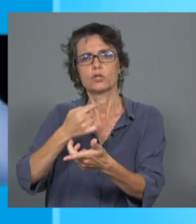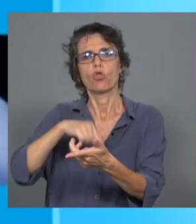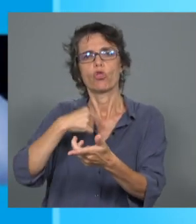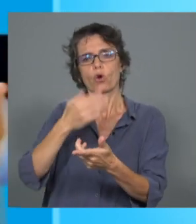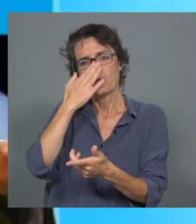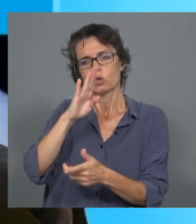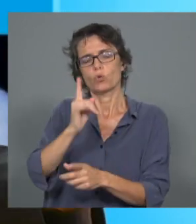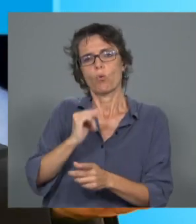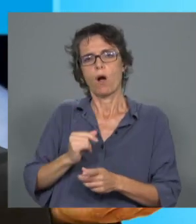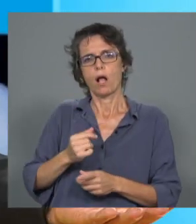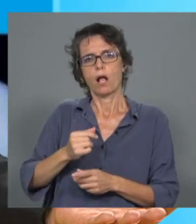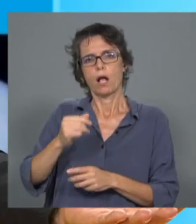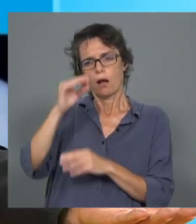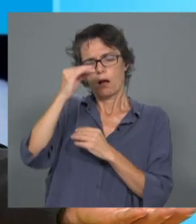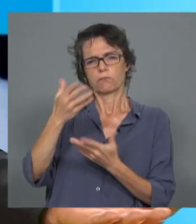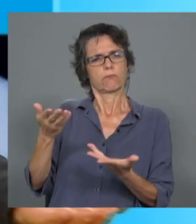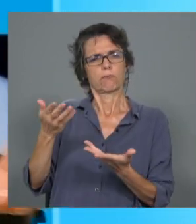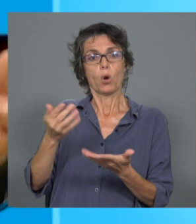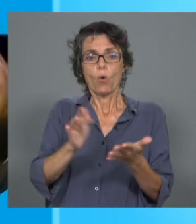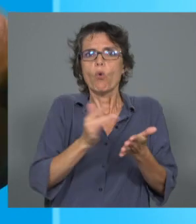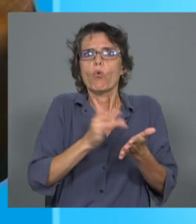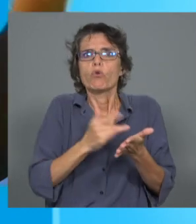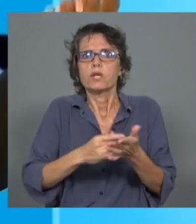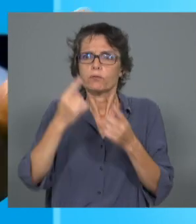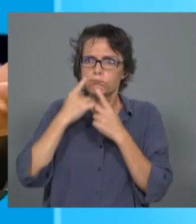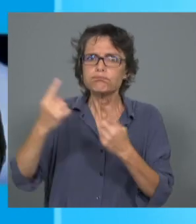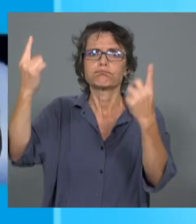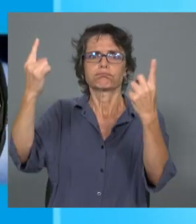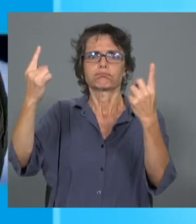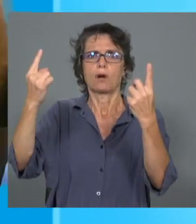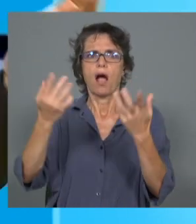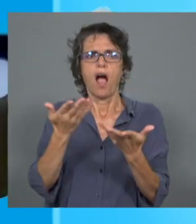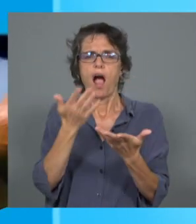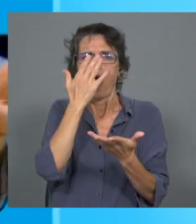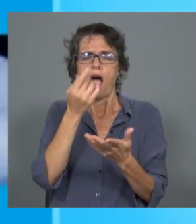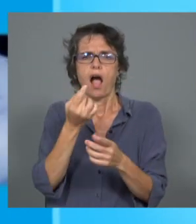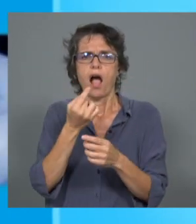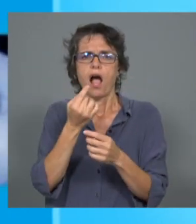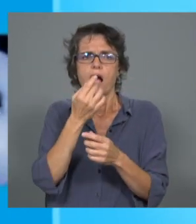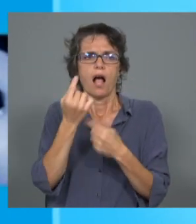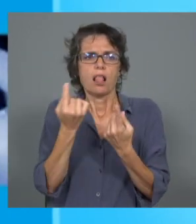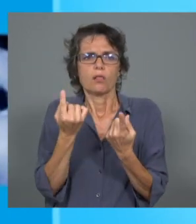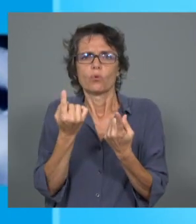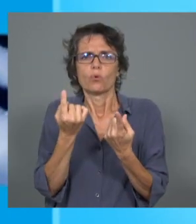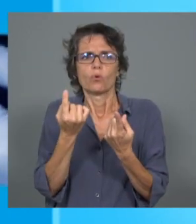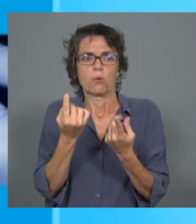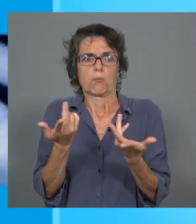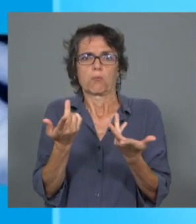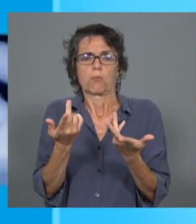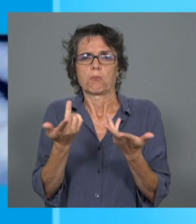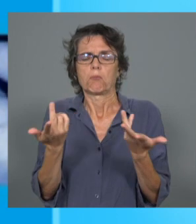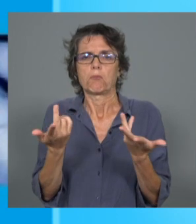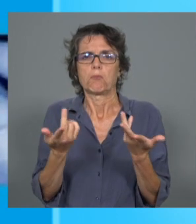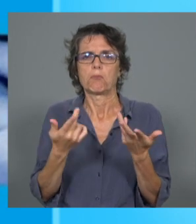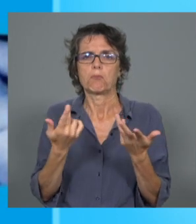etc. Estes novos livros que são best-sellers... É uma neo-religião. Do Raul Minhalma e dessa gente... que são as maiores